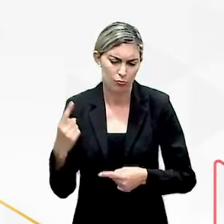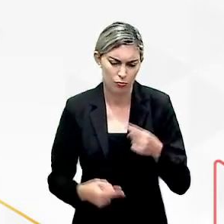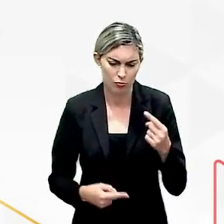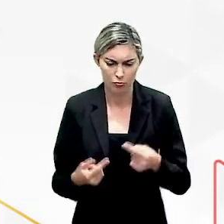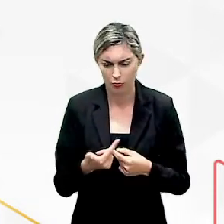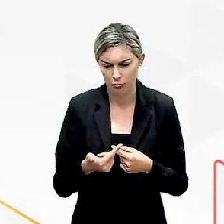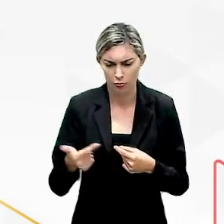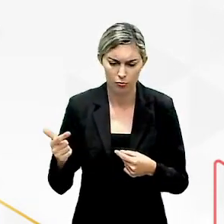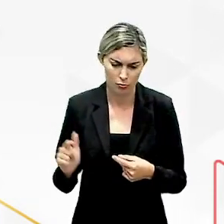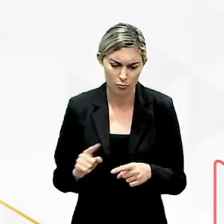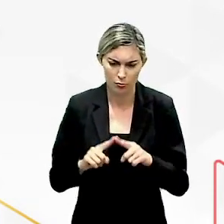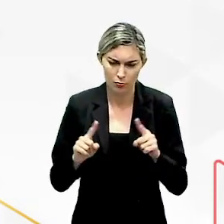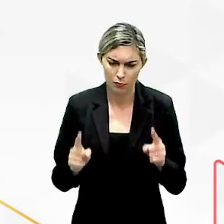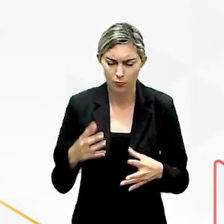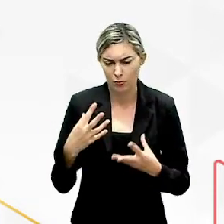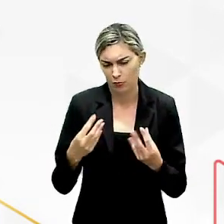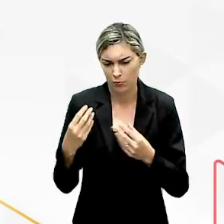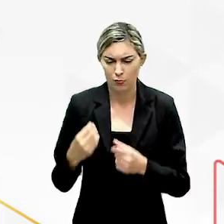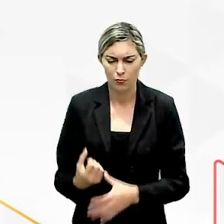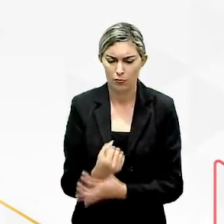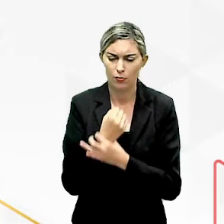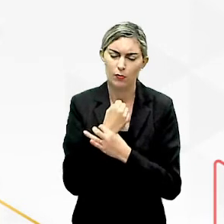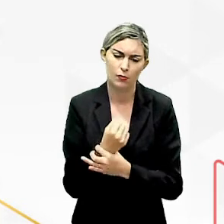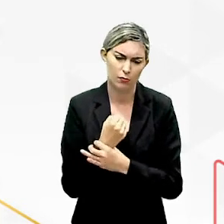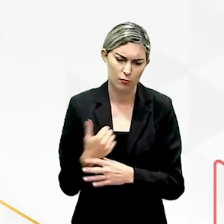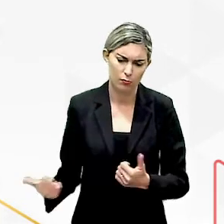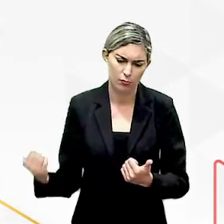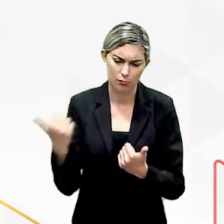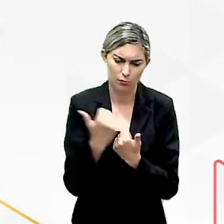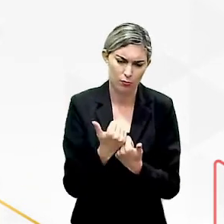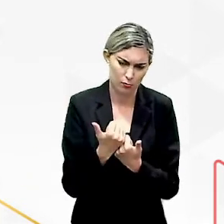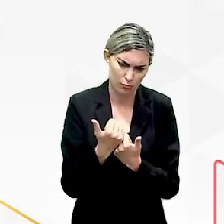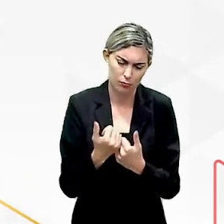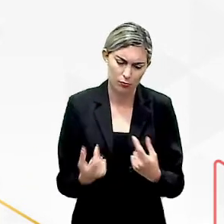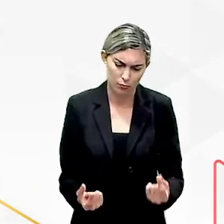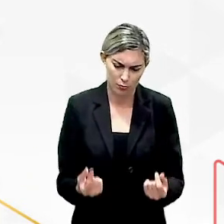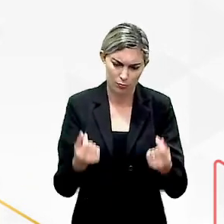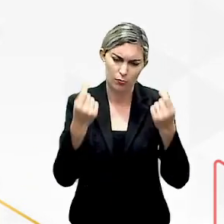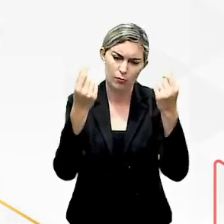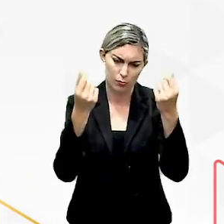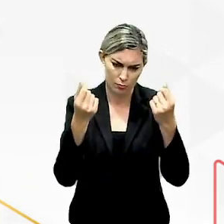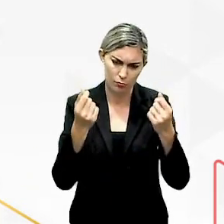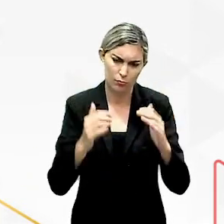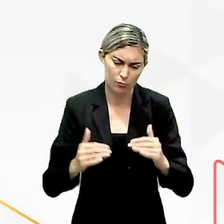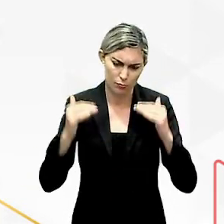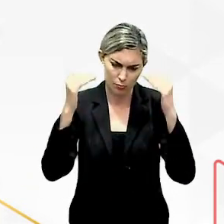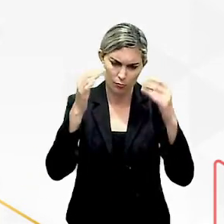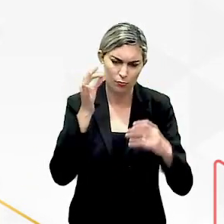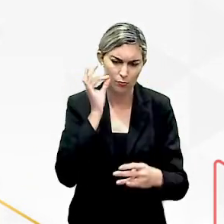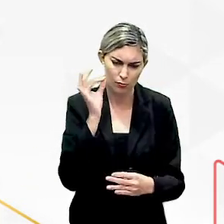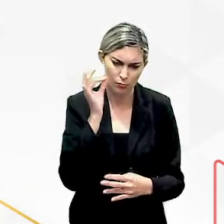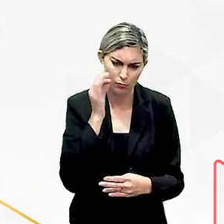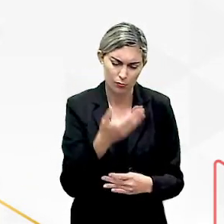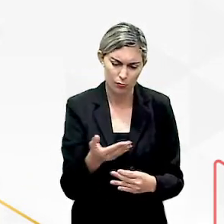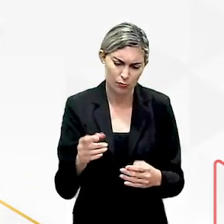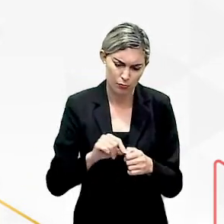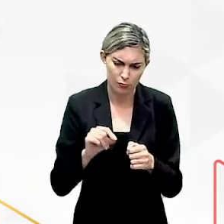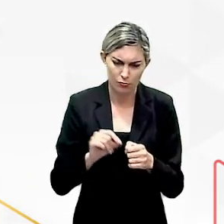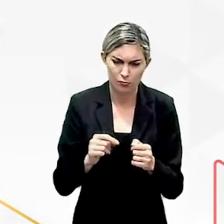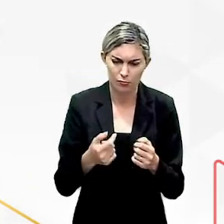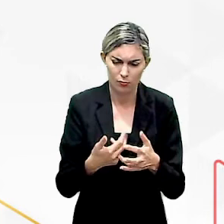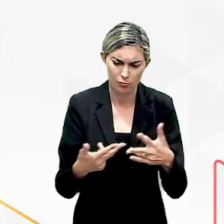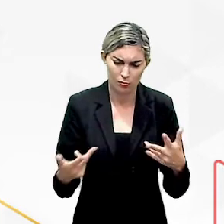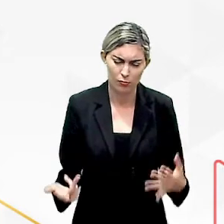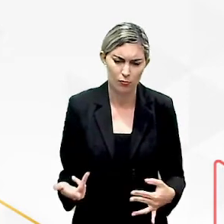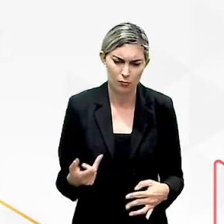outros conflitos, mas com muitos conflitos, garante a representação na economia, na oligarquia cafeicultora, faz obras públicas,